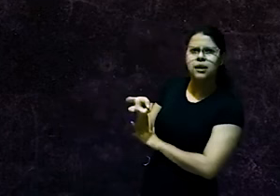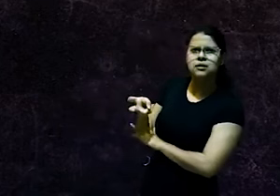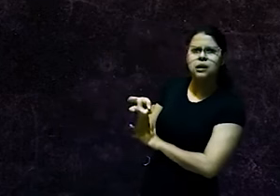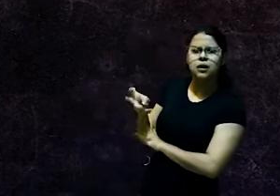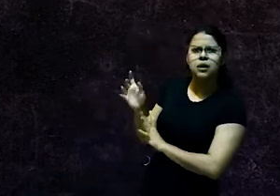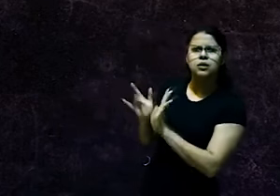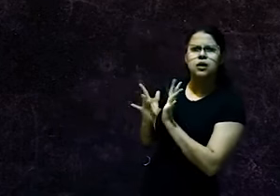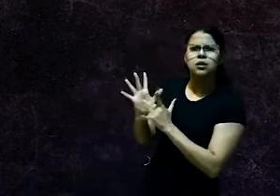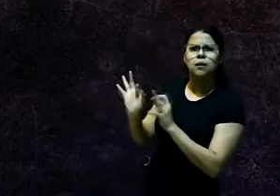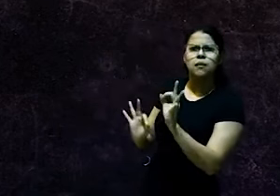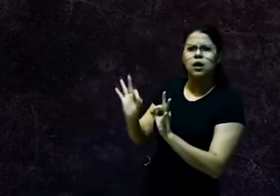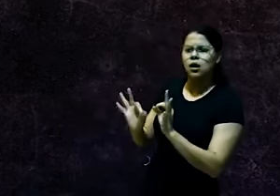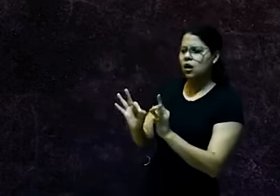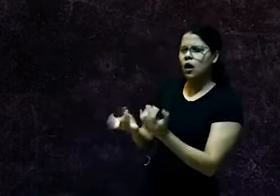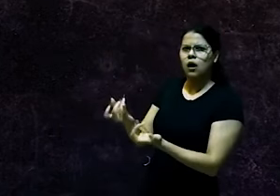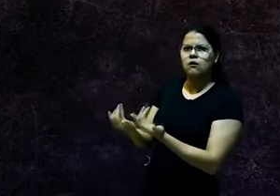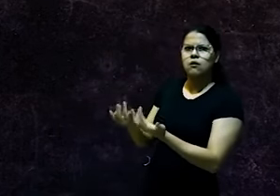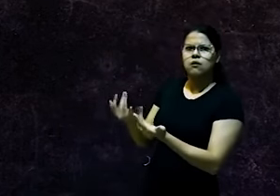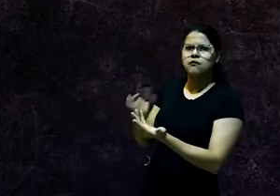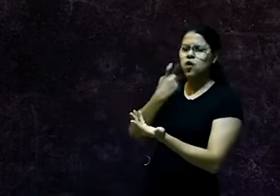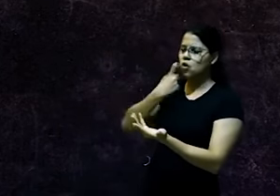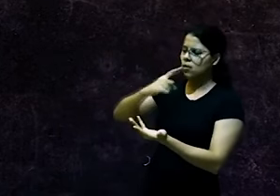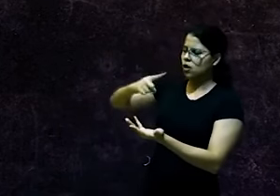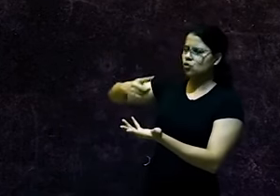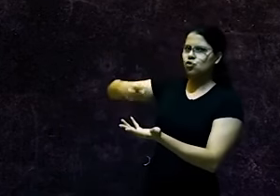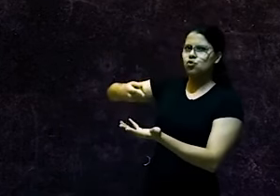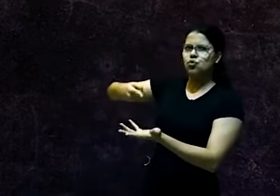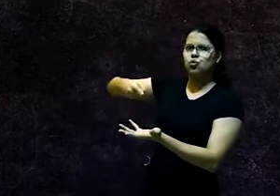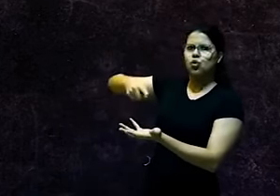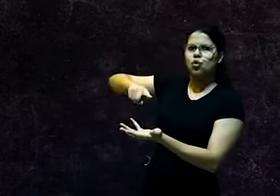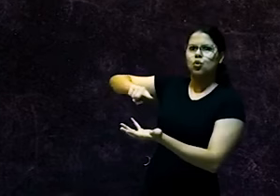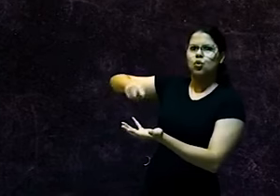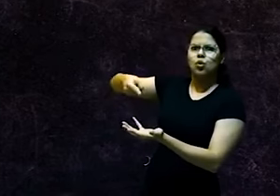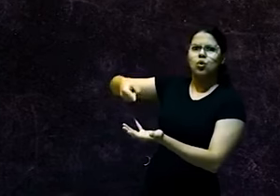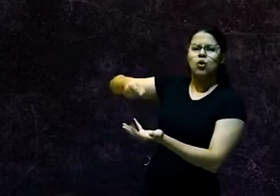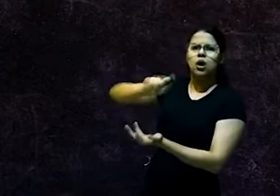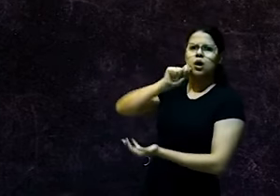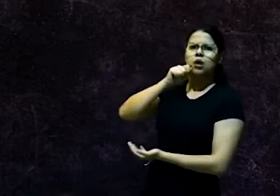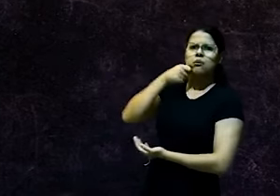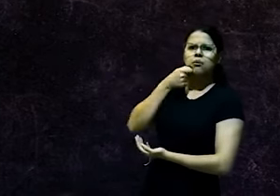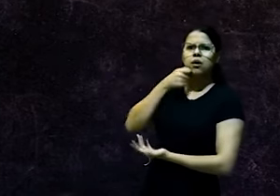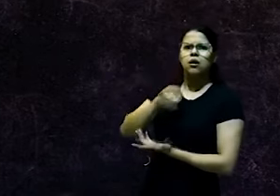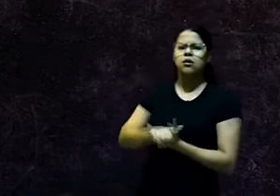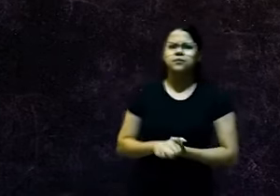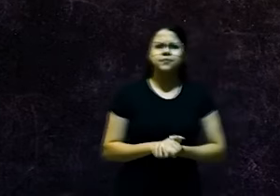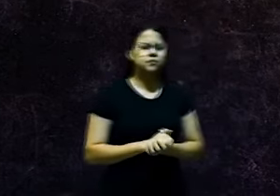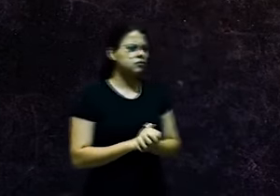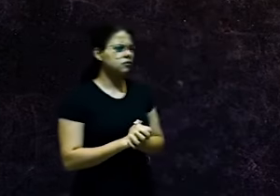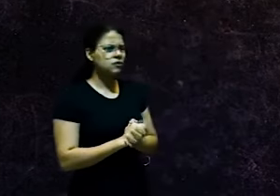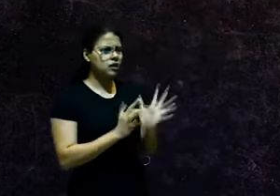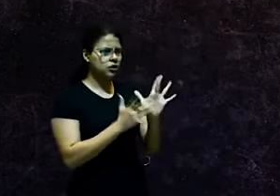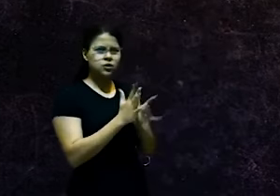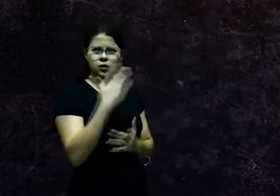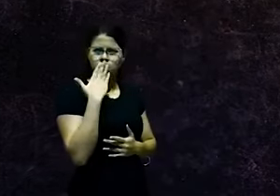e também havia pão Jesus lhe disse Tragam algum dos peixes que vocês acabaram de pegar Simão Pedro entrou no barco e